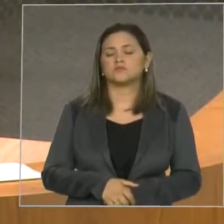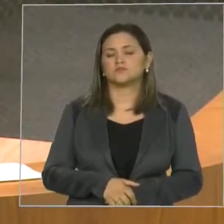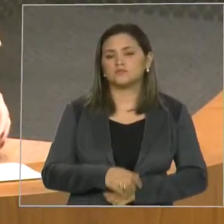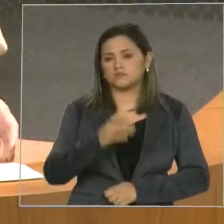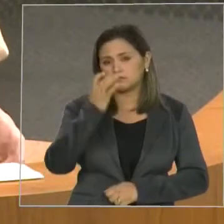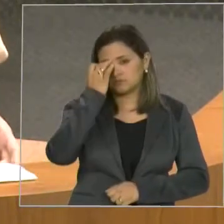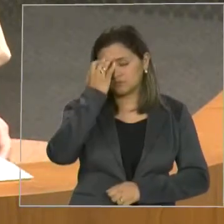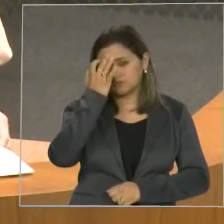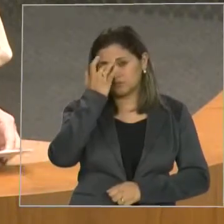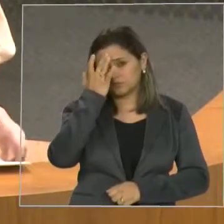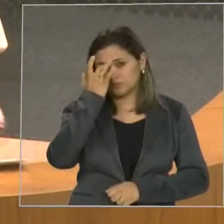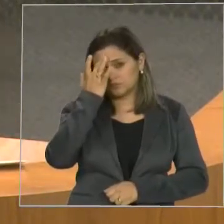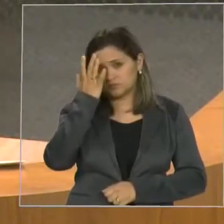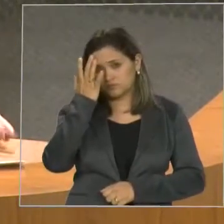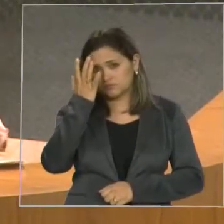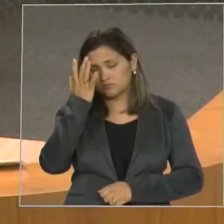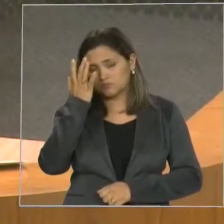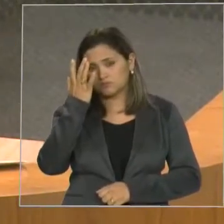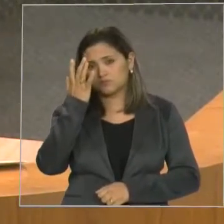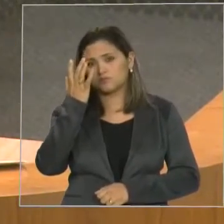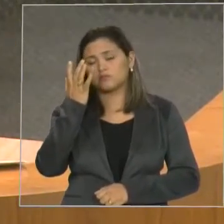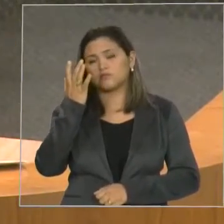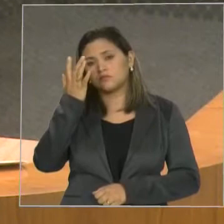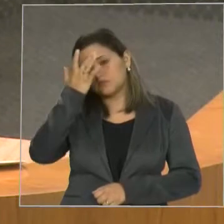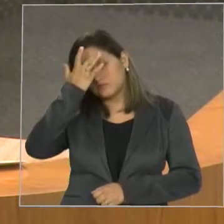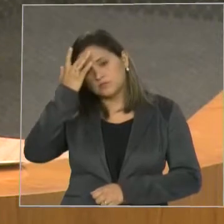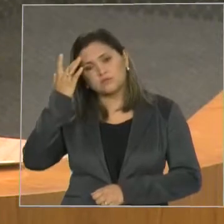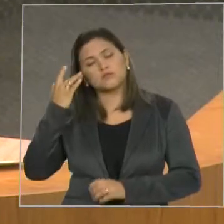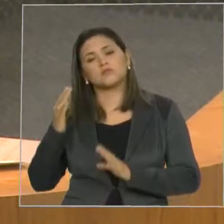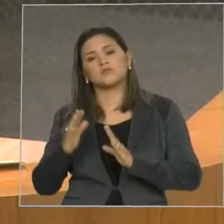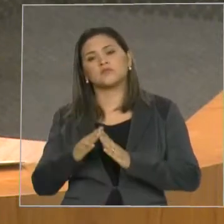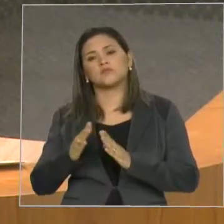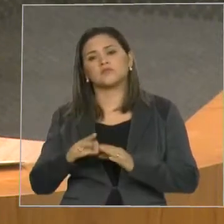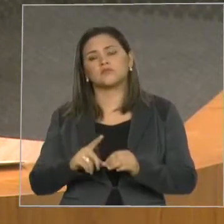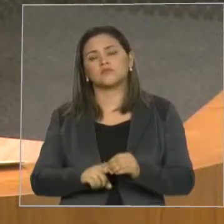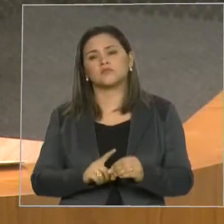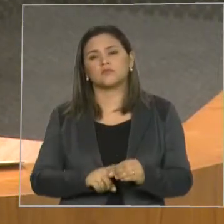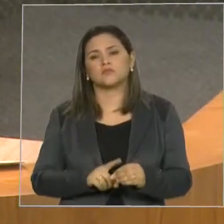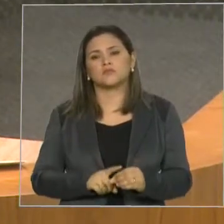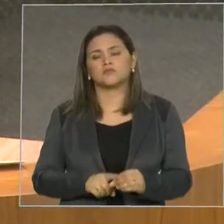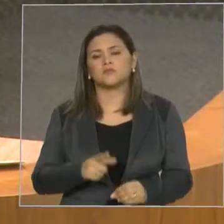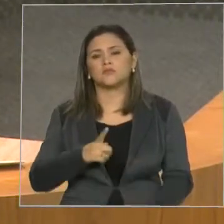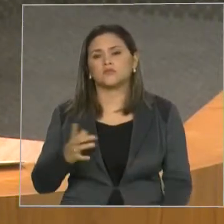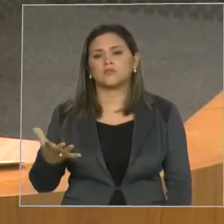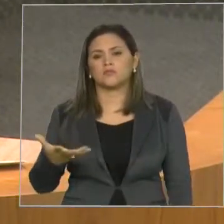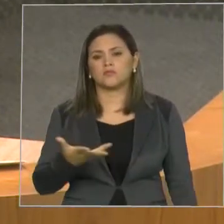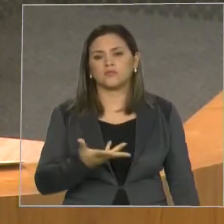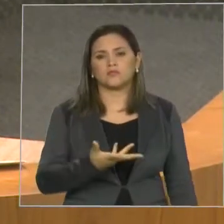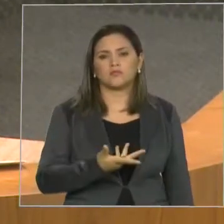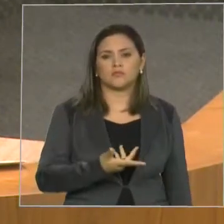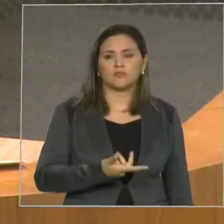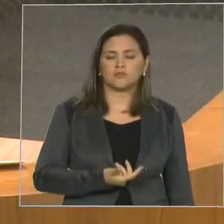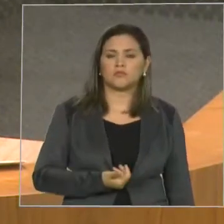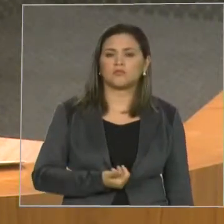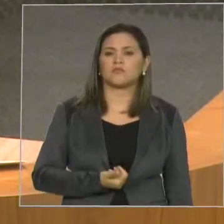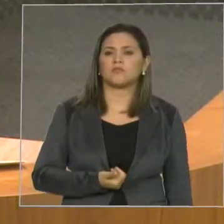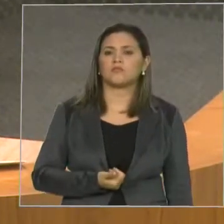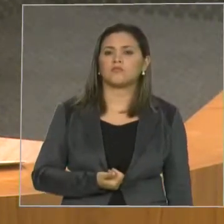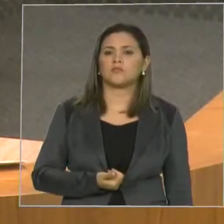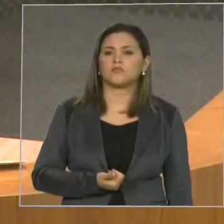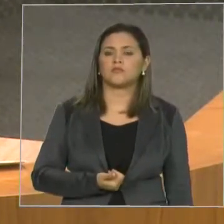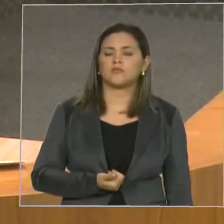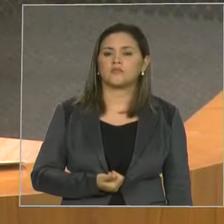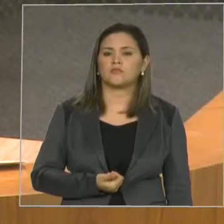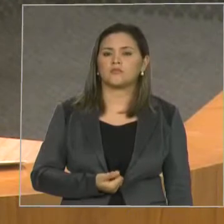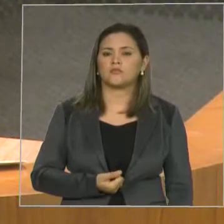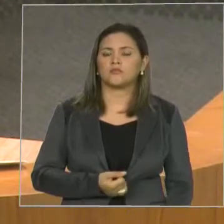facilitar aquelas pessoas que moram no interior a ter um acesso realmente à central de regulação, essa